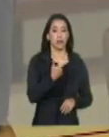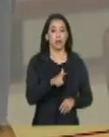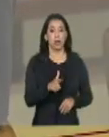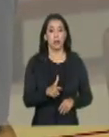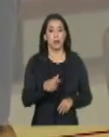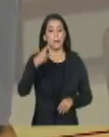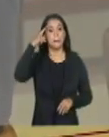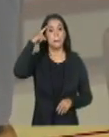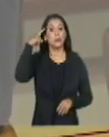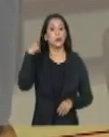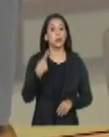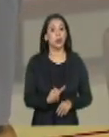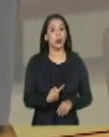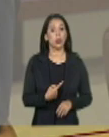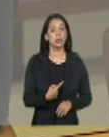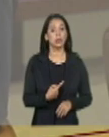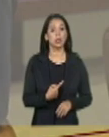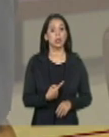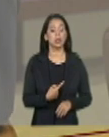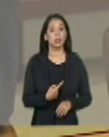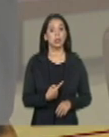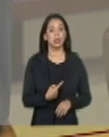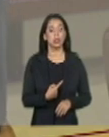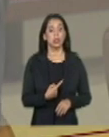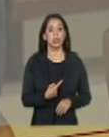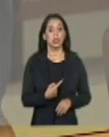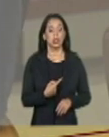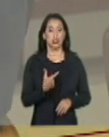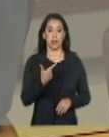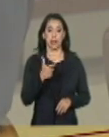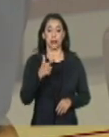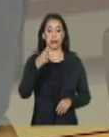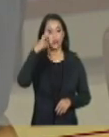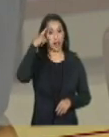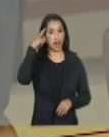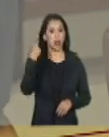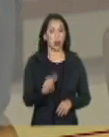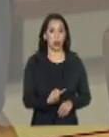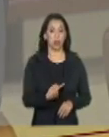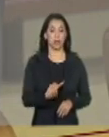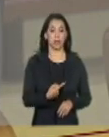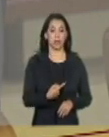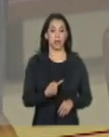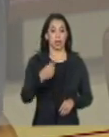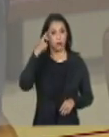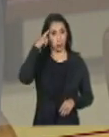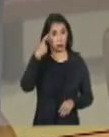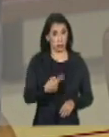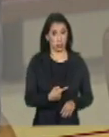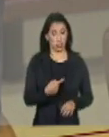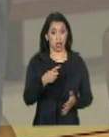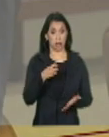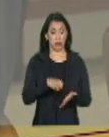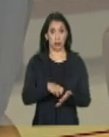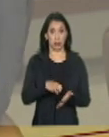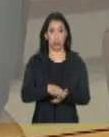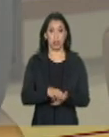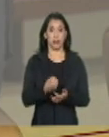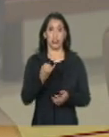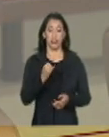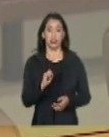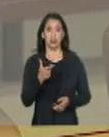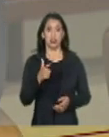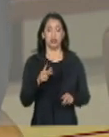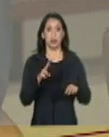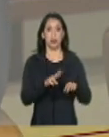ordem da. Ninguém poderá ser preso sem a ordem da autoridade competente, ninguém poderá ser preso senão em decorrência de